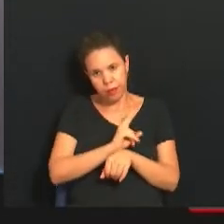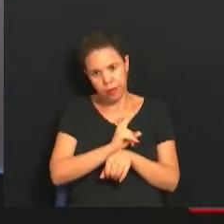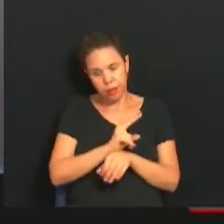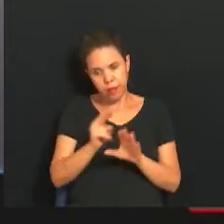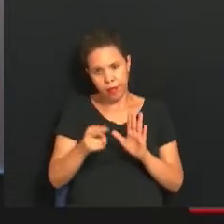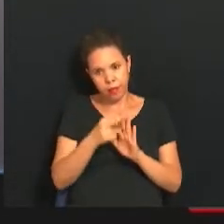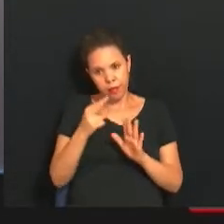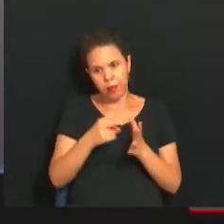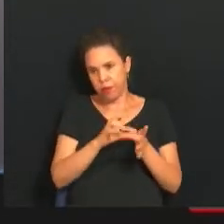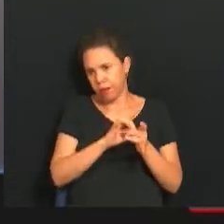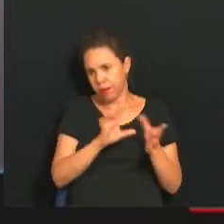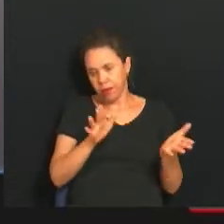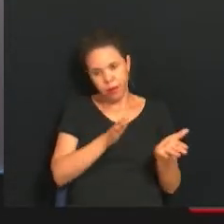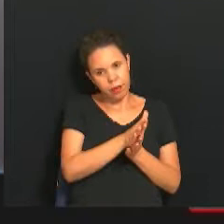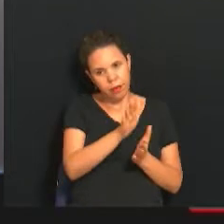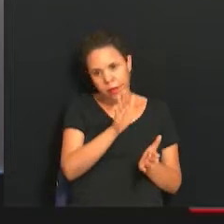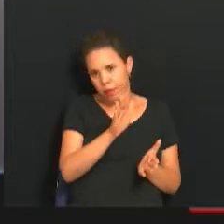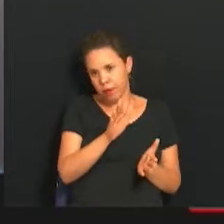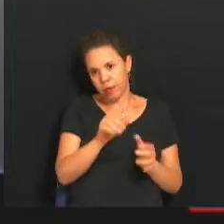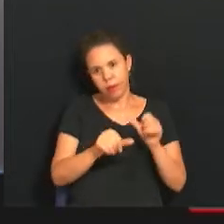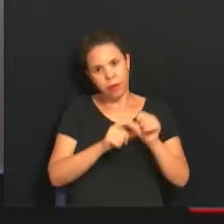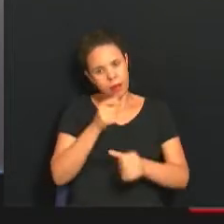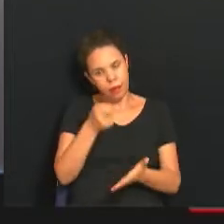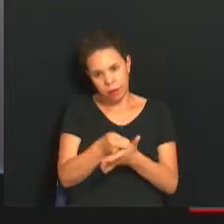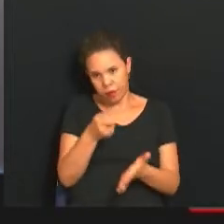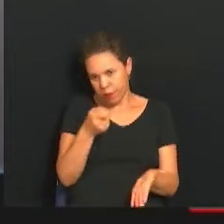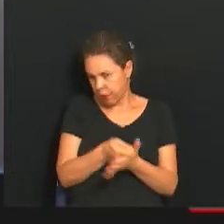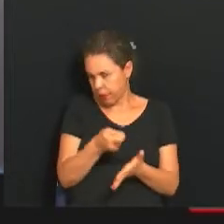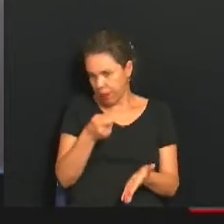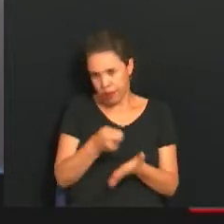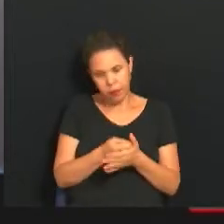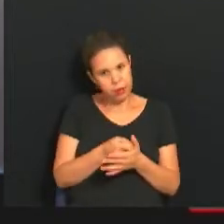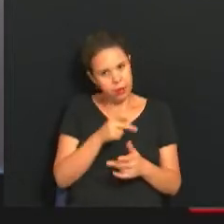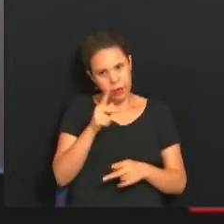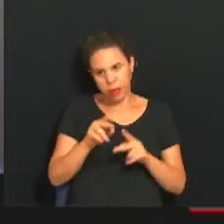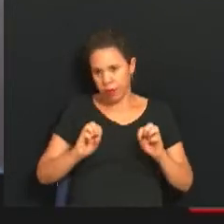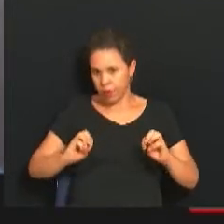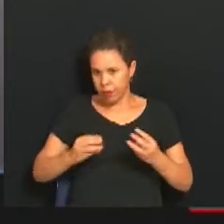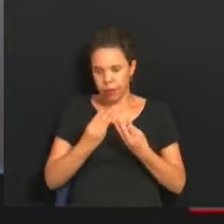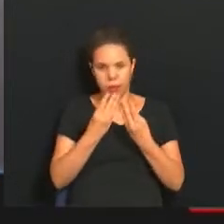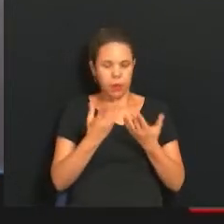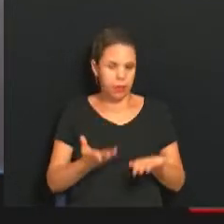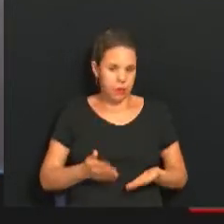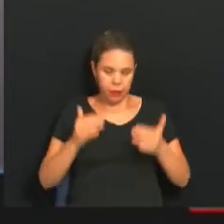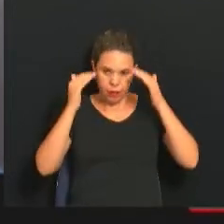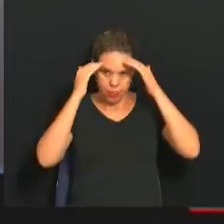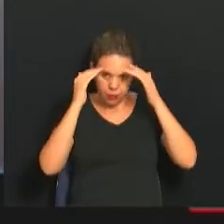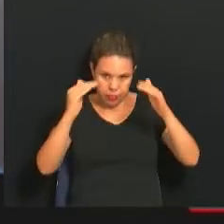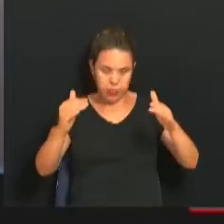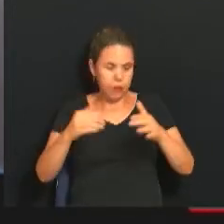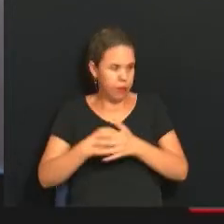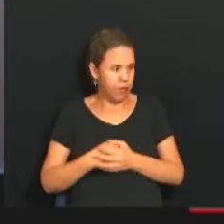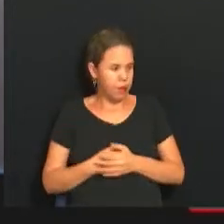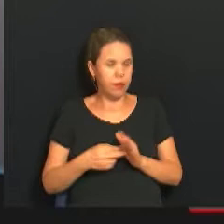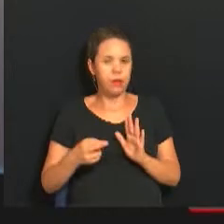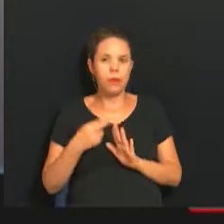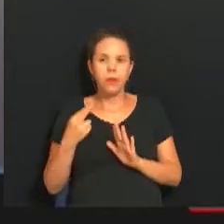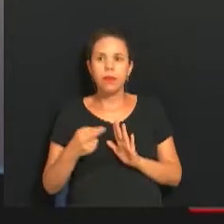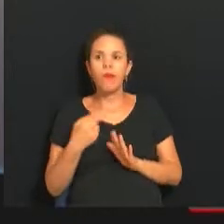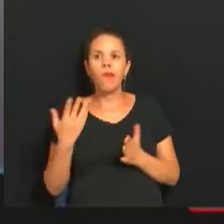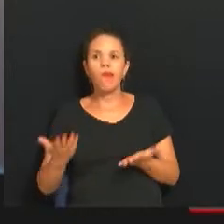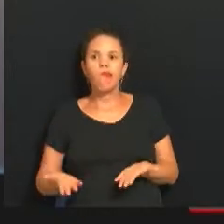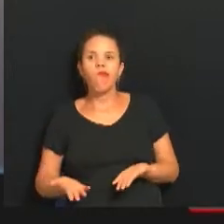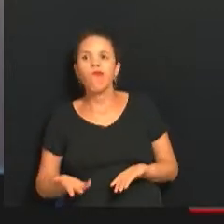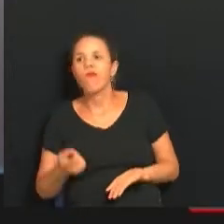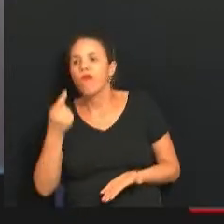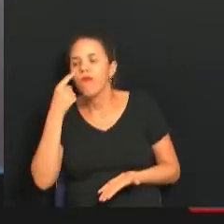ele emite acabam se tornando obrigatórias para os membros da ONU, eles devem seguir essas resoluções. Só que, como a gente viu